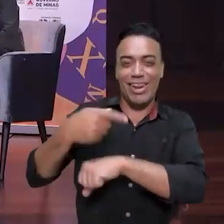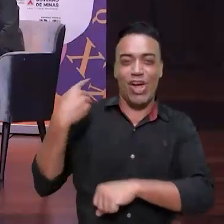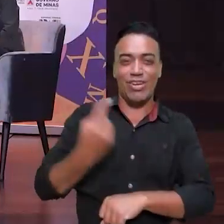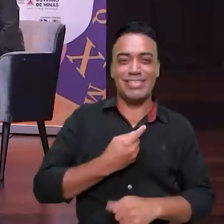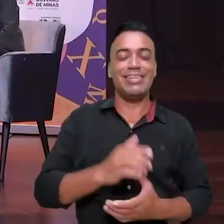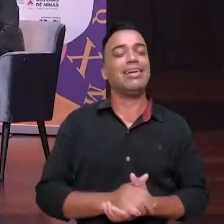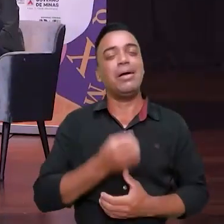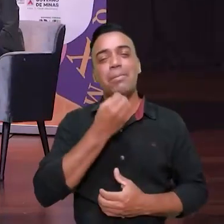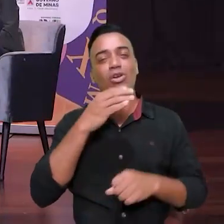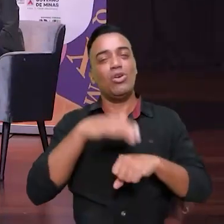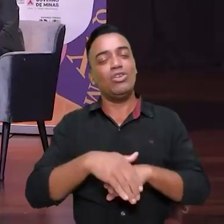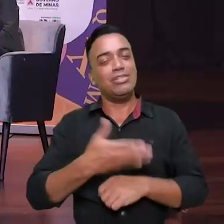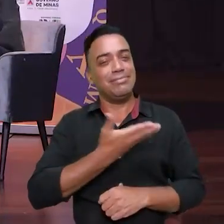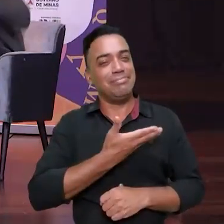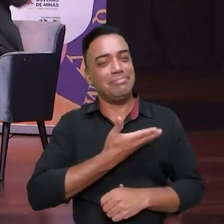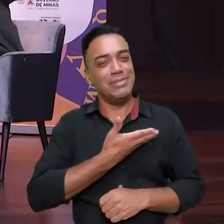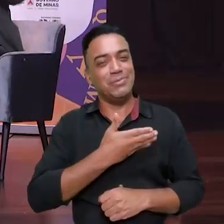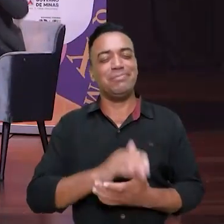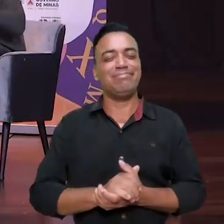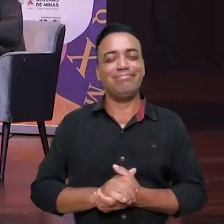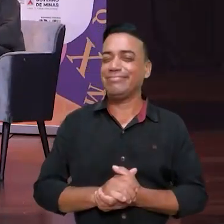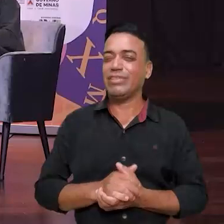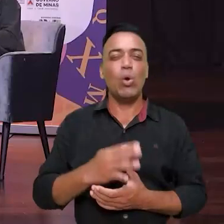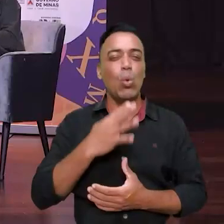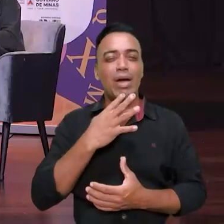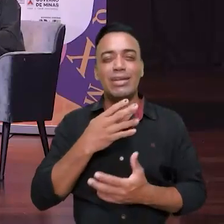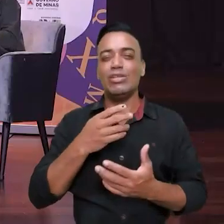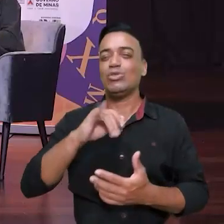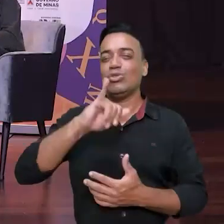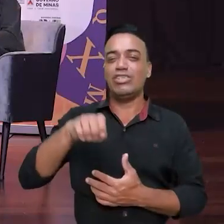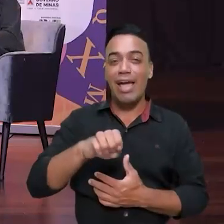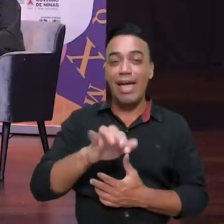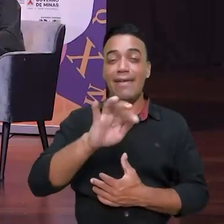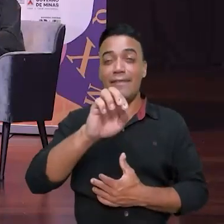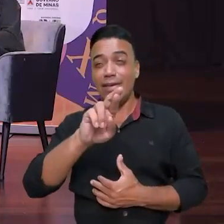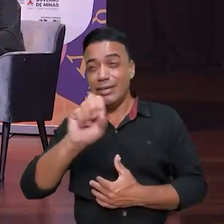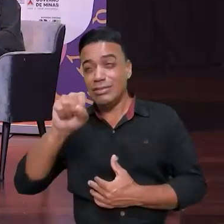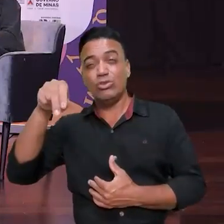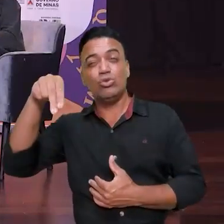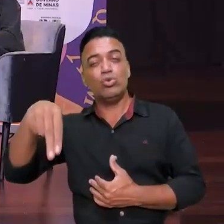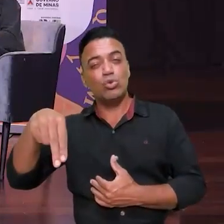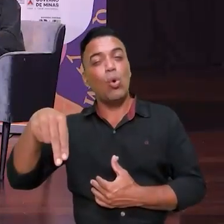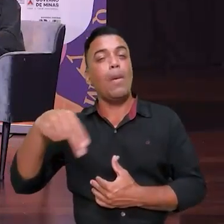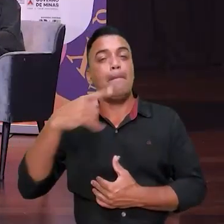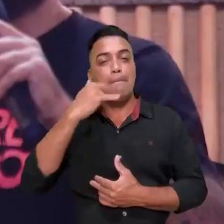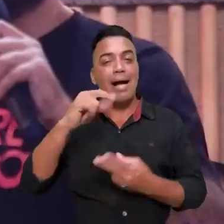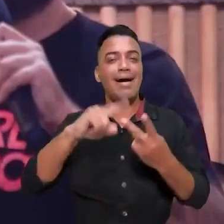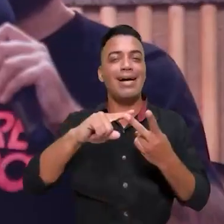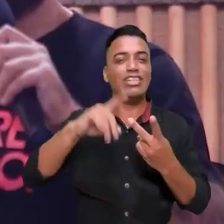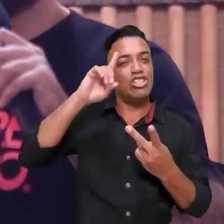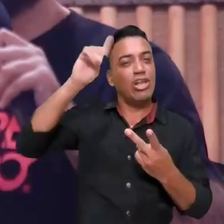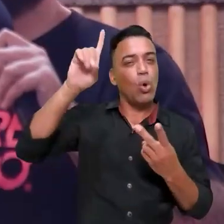Boa noite, meu amigo Jefferson. Conheço tantos Jeffersons, conheço o Jefferson pai, Jefferson diretor, Jefferson